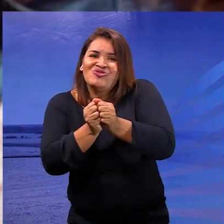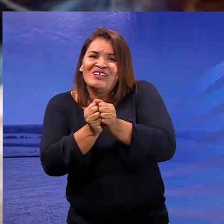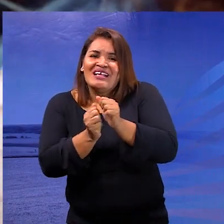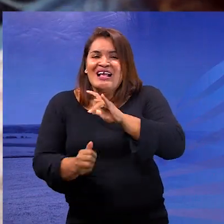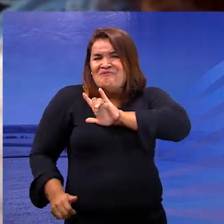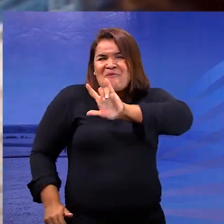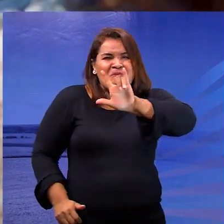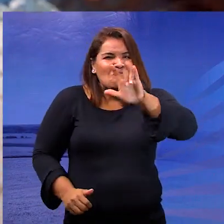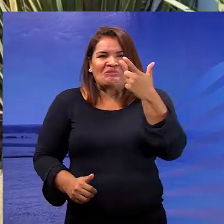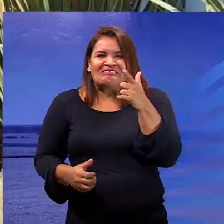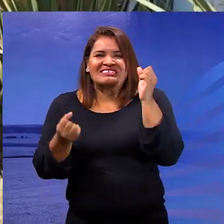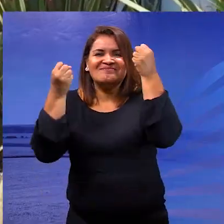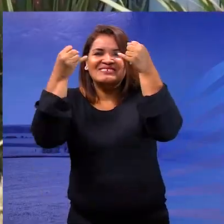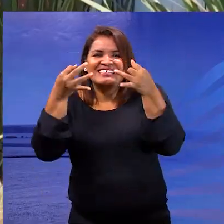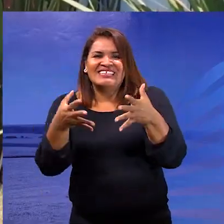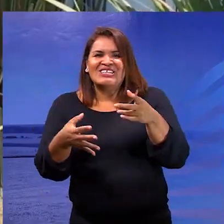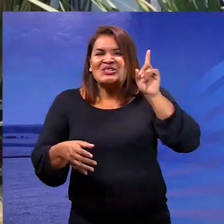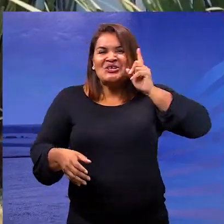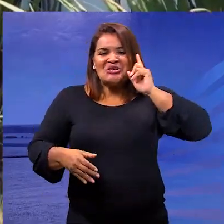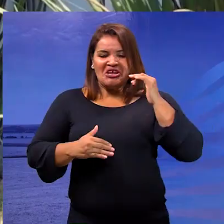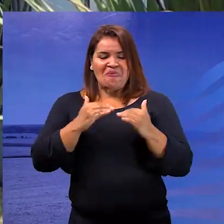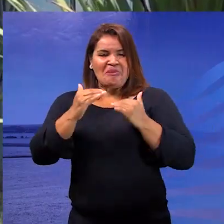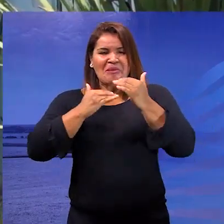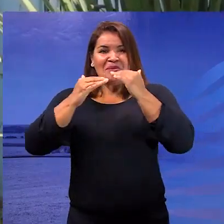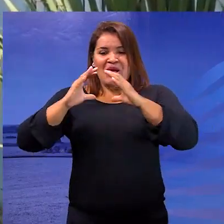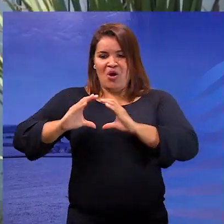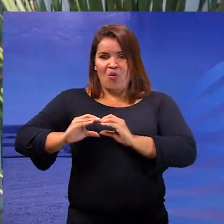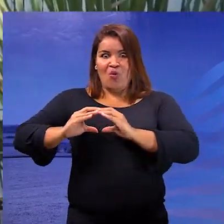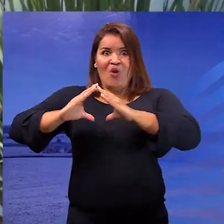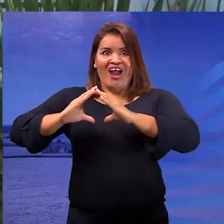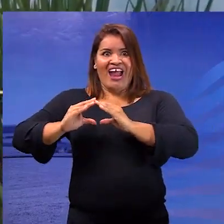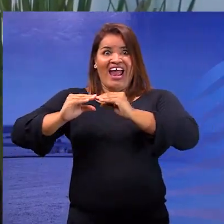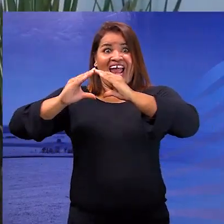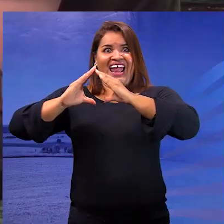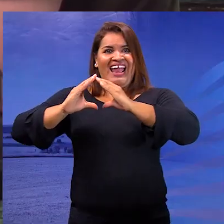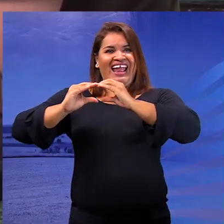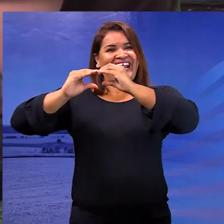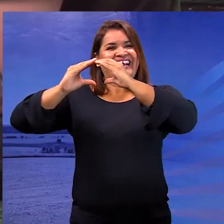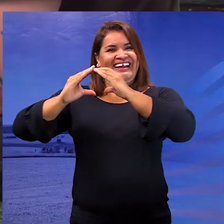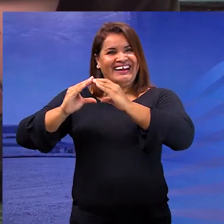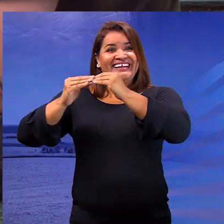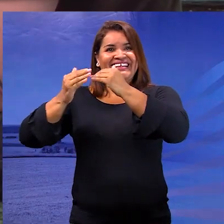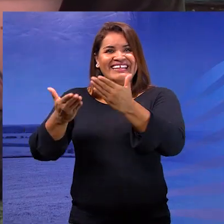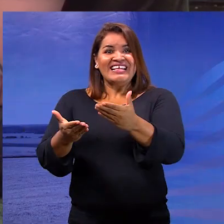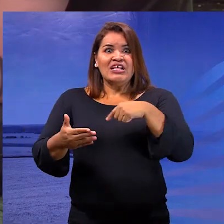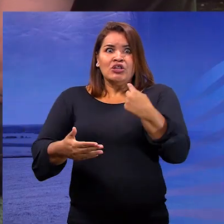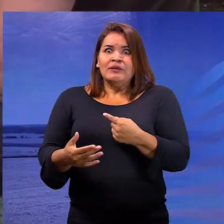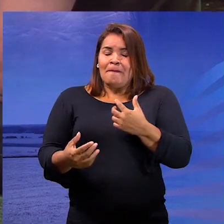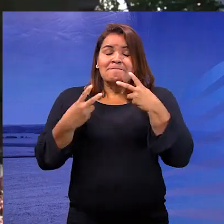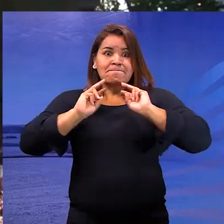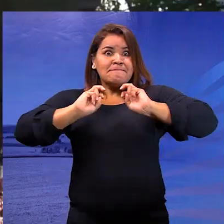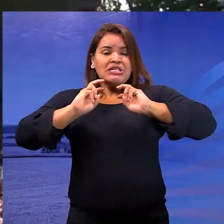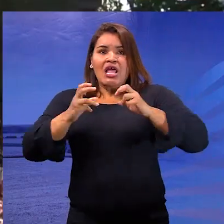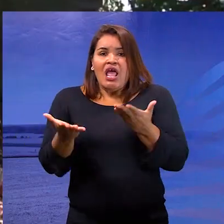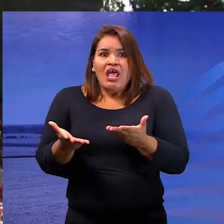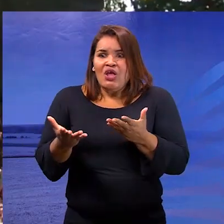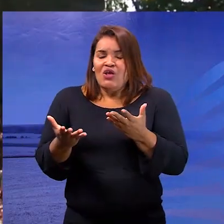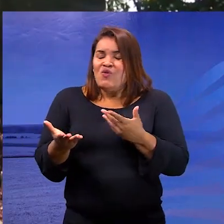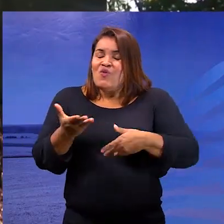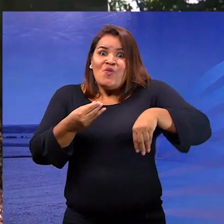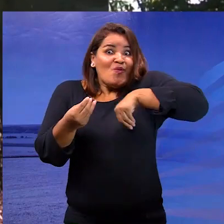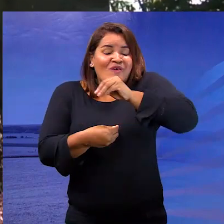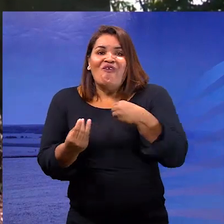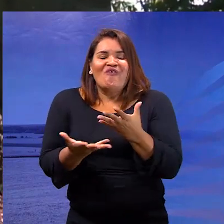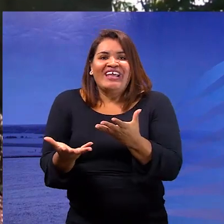amor sem explicação, que a cada dia vai crescendo, crescendo, crescendo. E quando a gente vê, já estamos